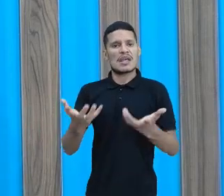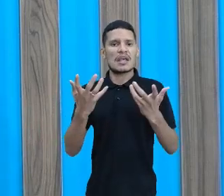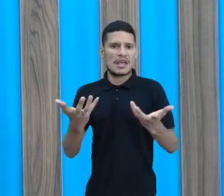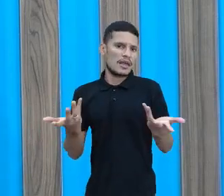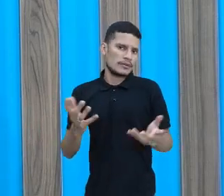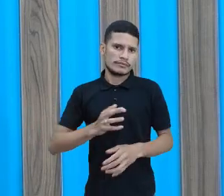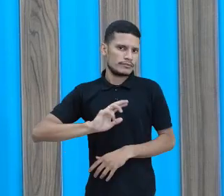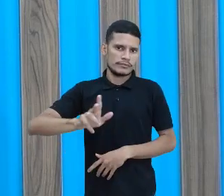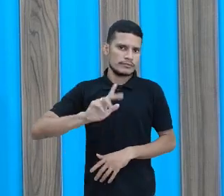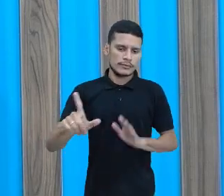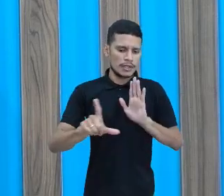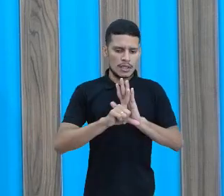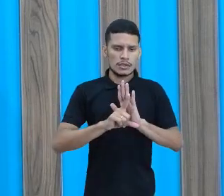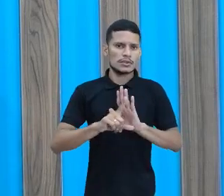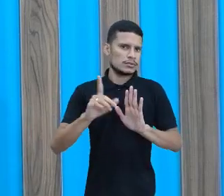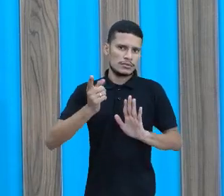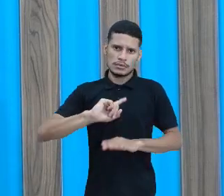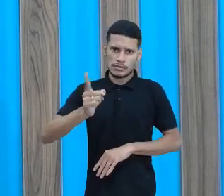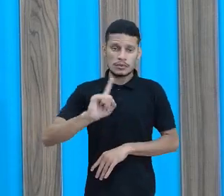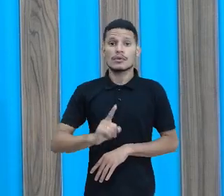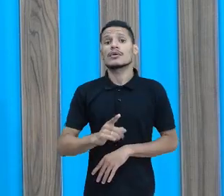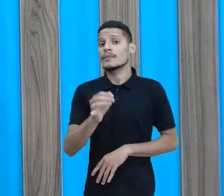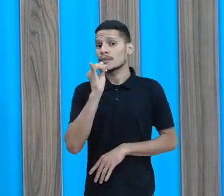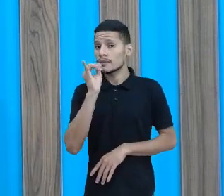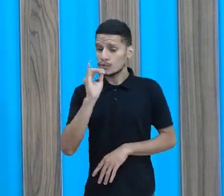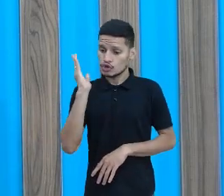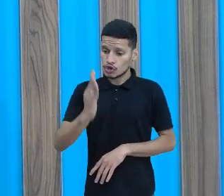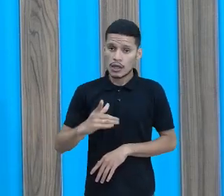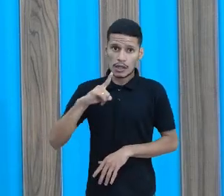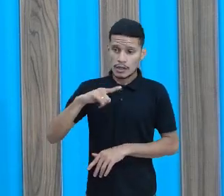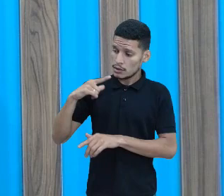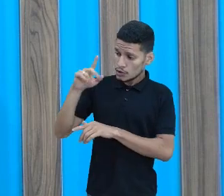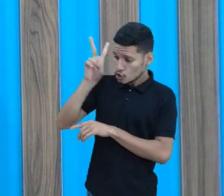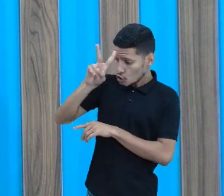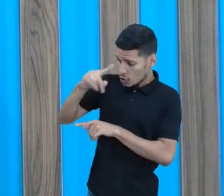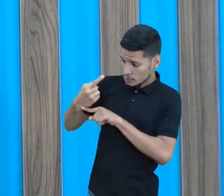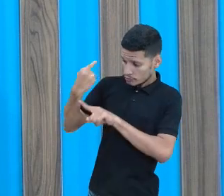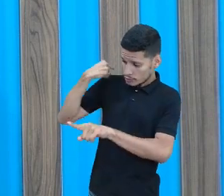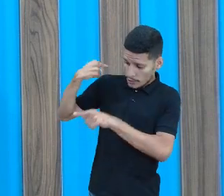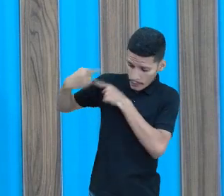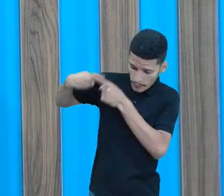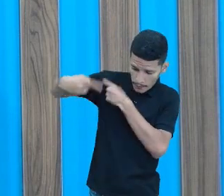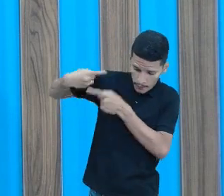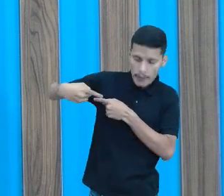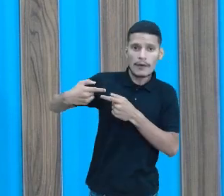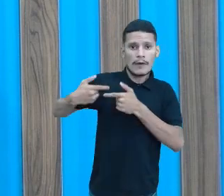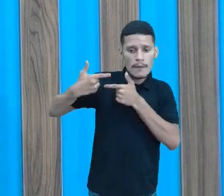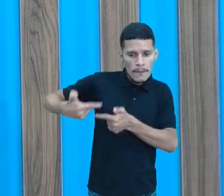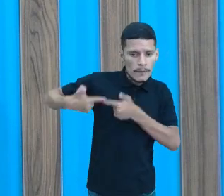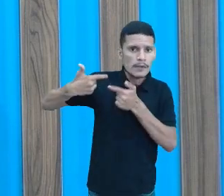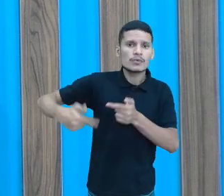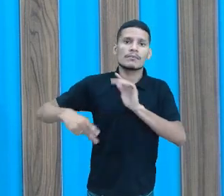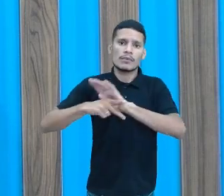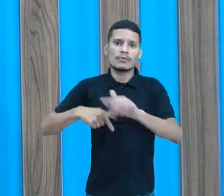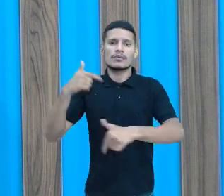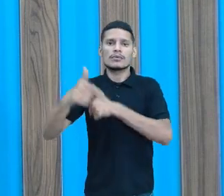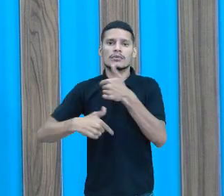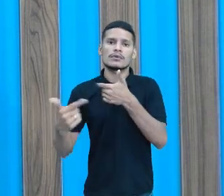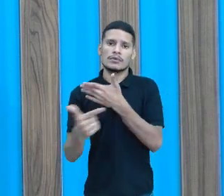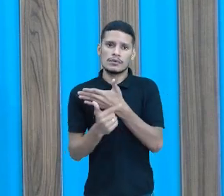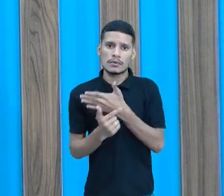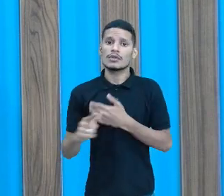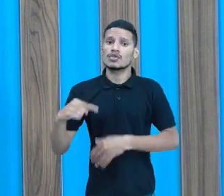que, assim como foi historicamente conquista dos trabalhadores e trabalhadoras, nós devemos estar muito ativos